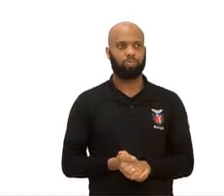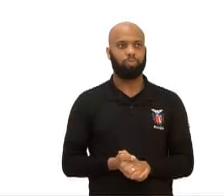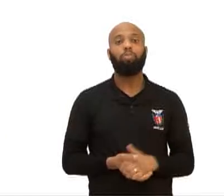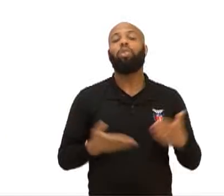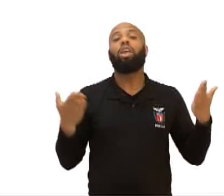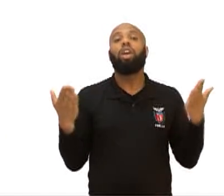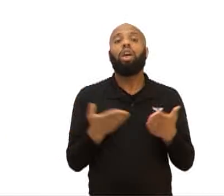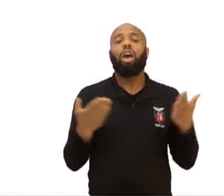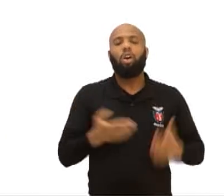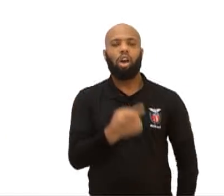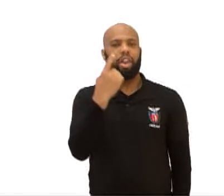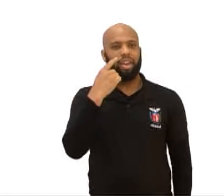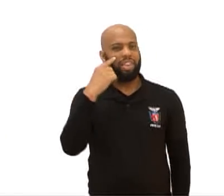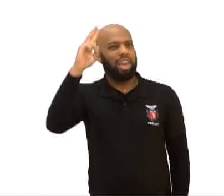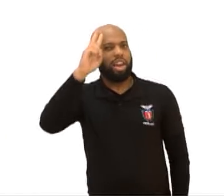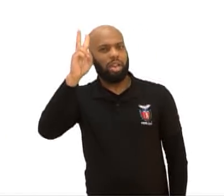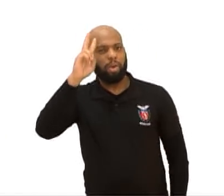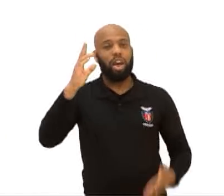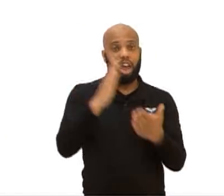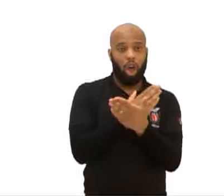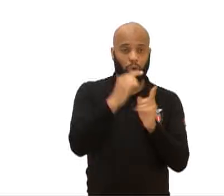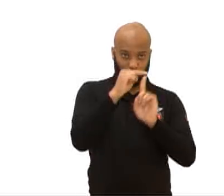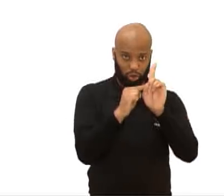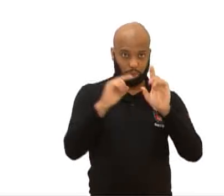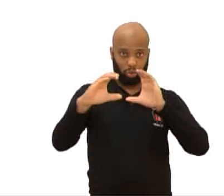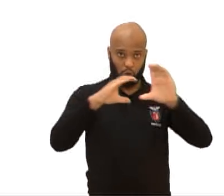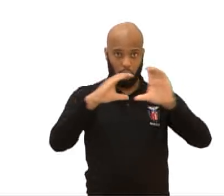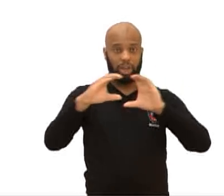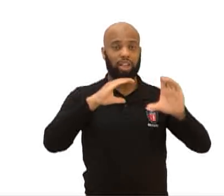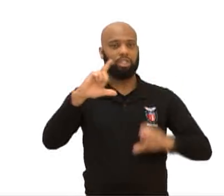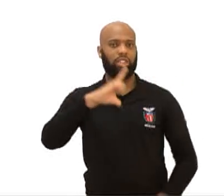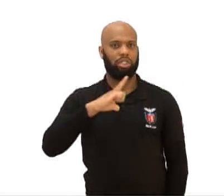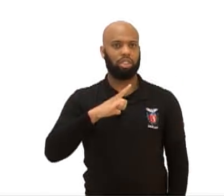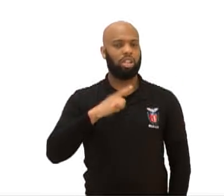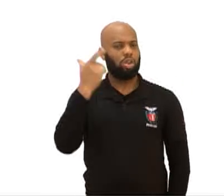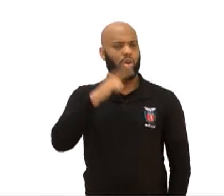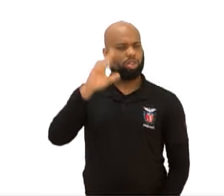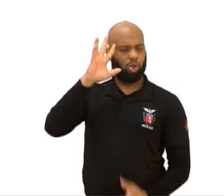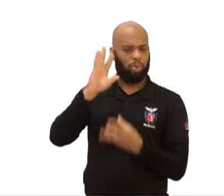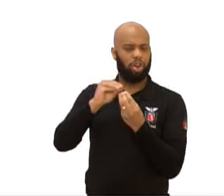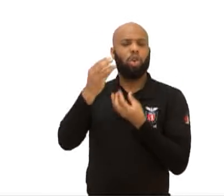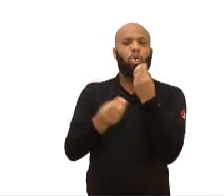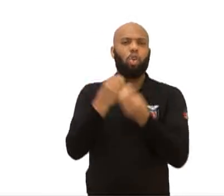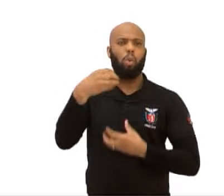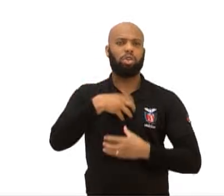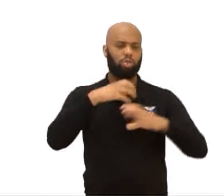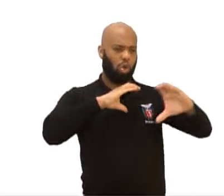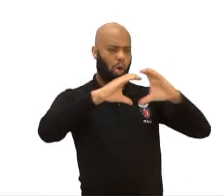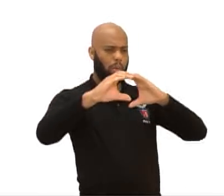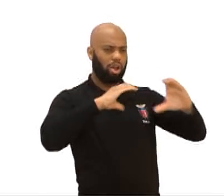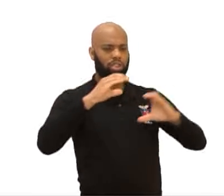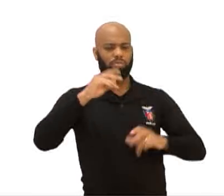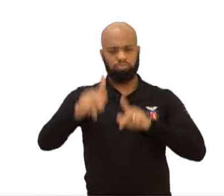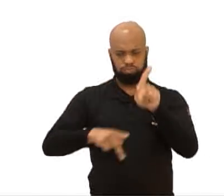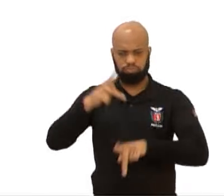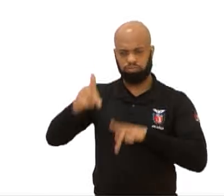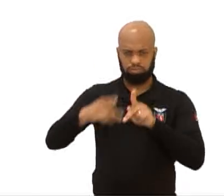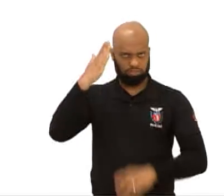Vamos relembrar um pouquinho sobre alguns tipos de comunicação para a gente entender como que acontece a comunicação de massa mais